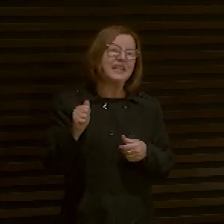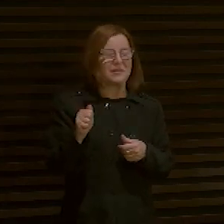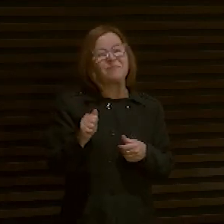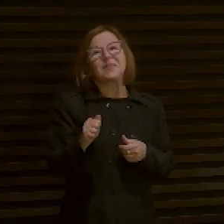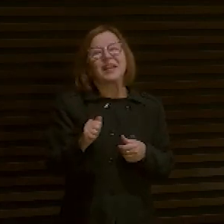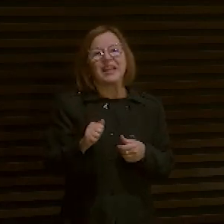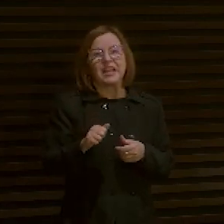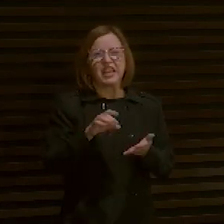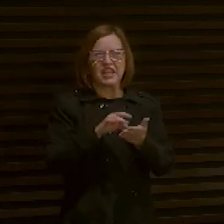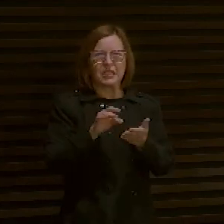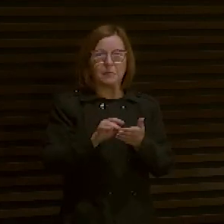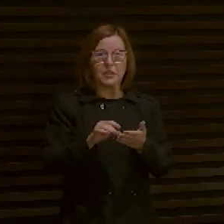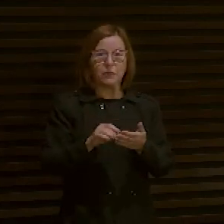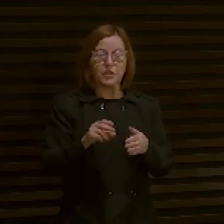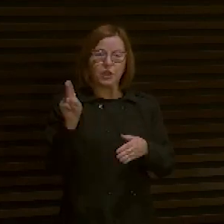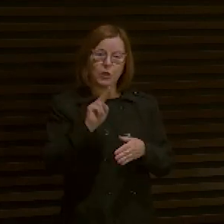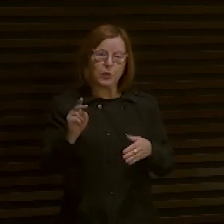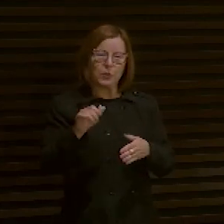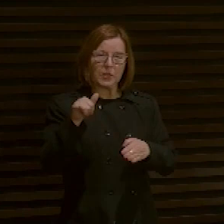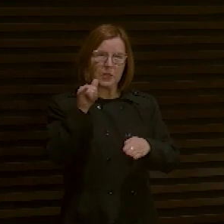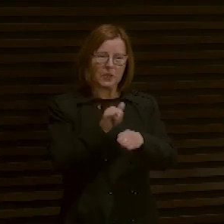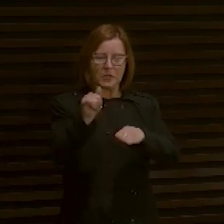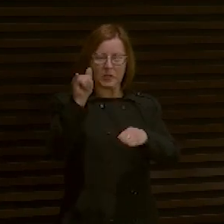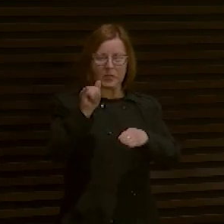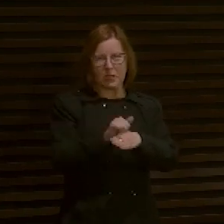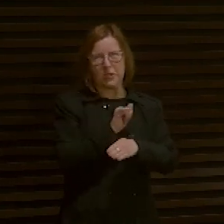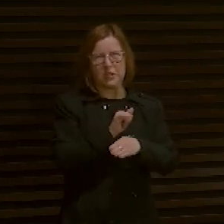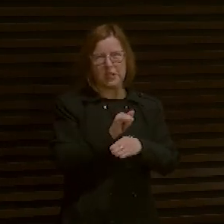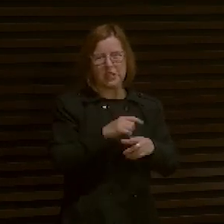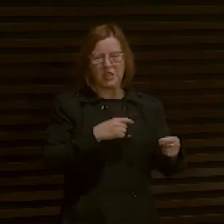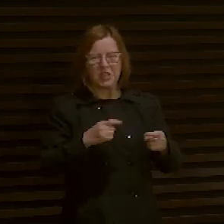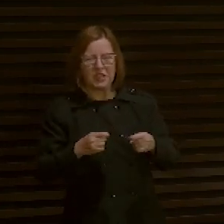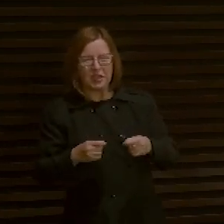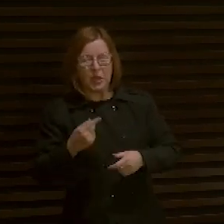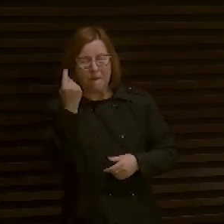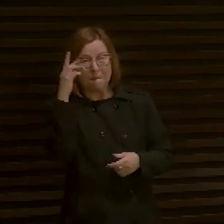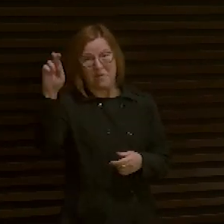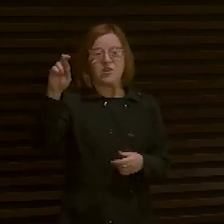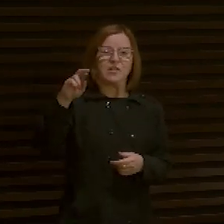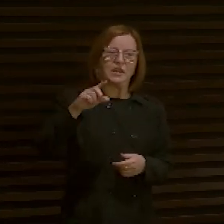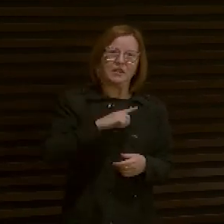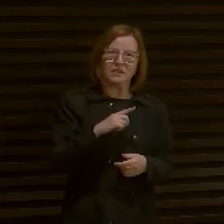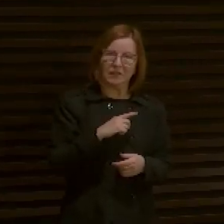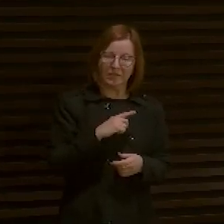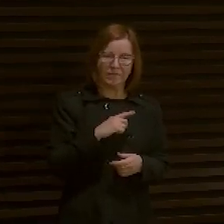que é a estratégia de guerra mais abominável que existe, que é o cerco, que é o sítio.